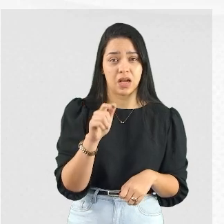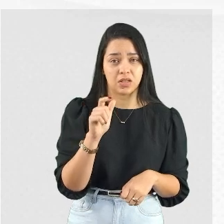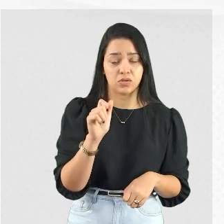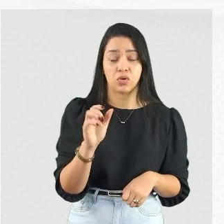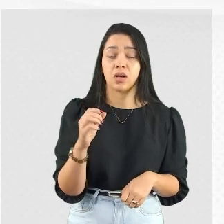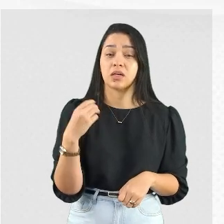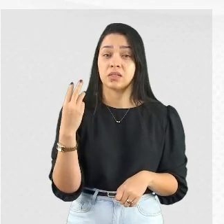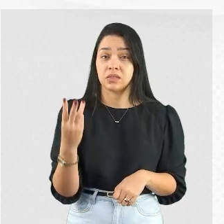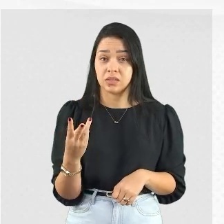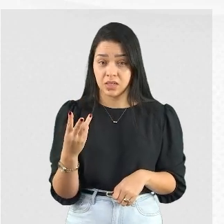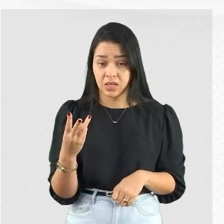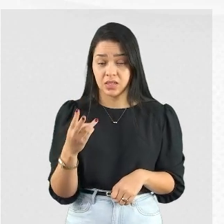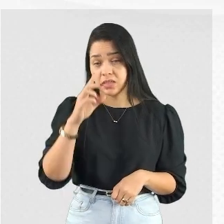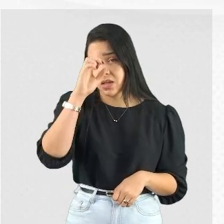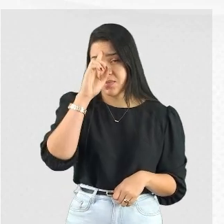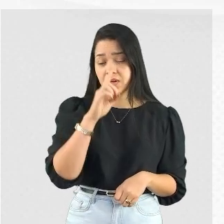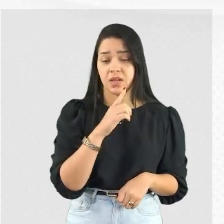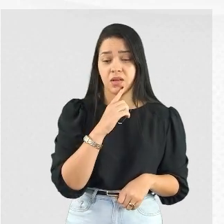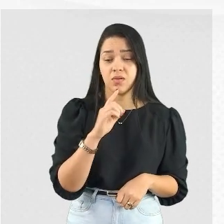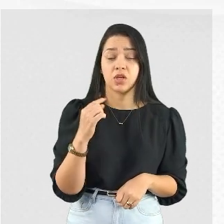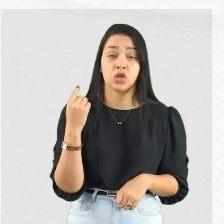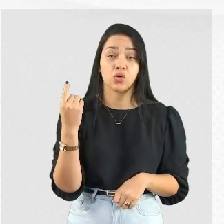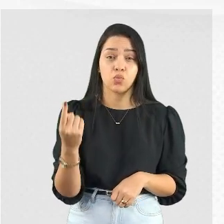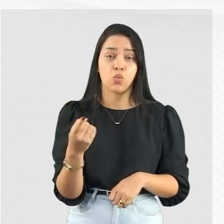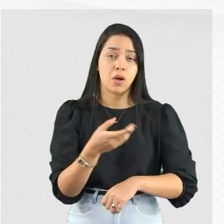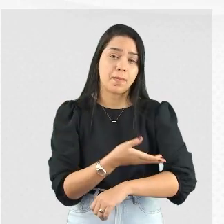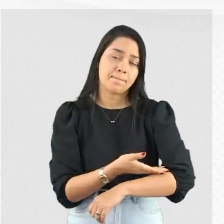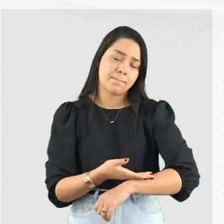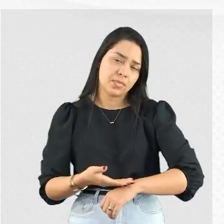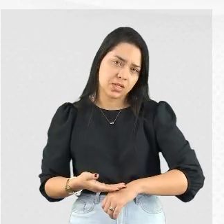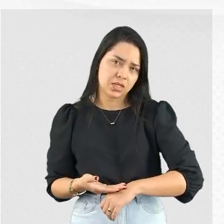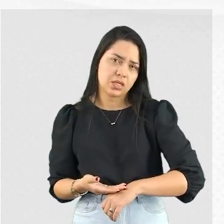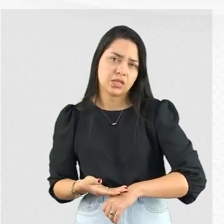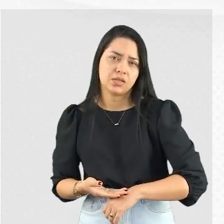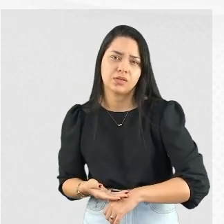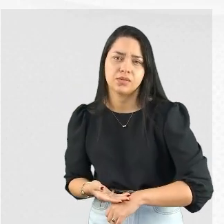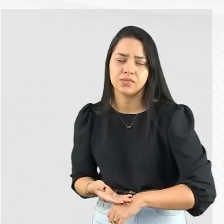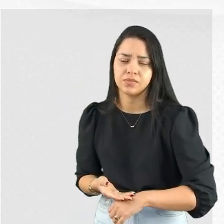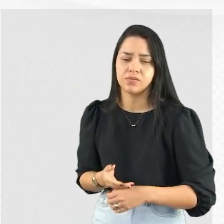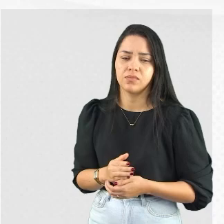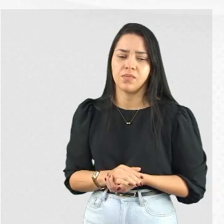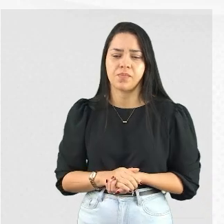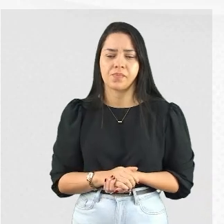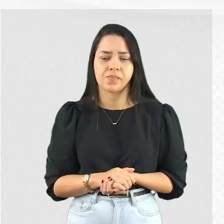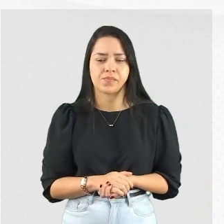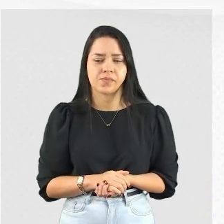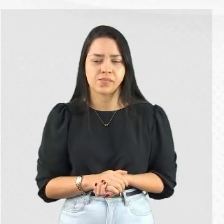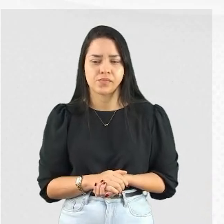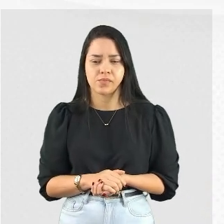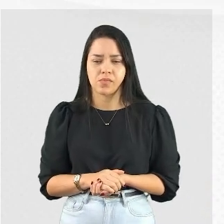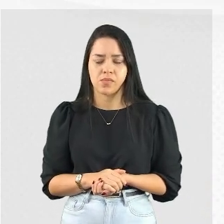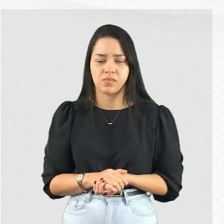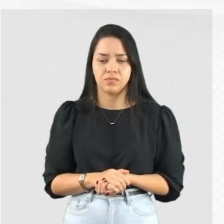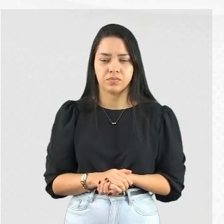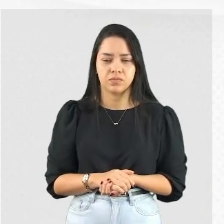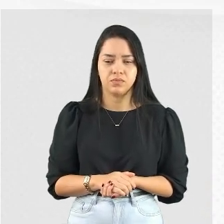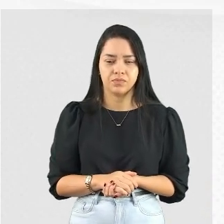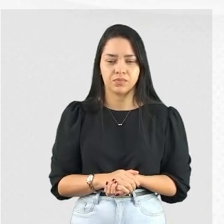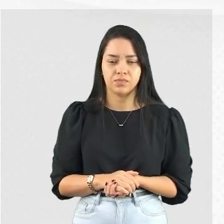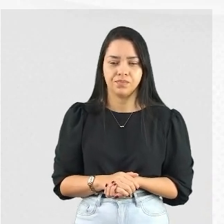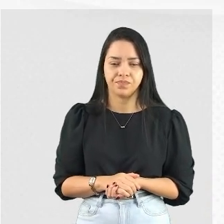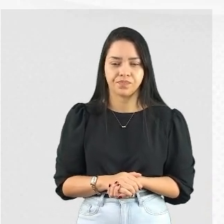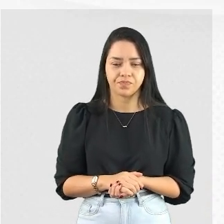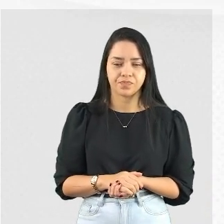azuis, 3 indivíduos amarelos e somente um indivíduo sem pelagem, né? Sem pigmentação, que seria, então, uma